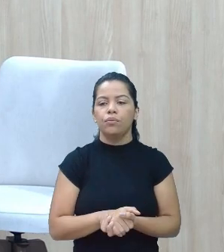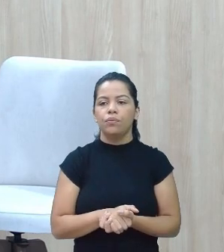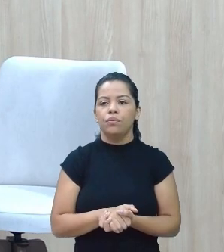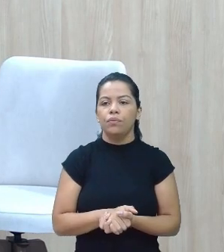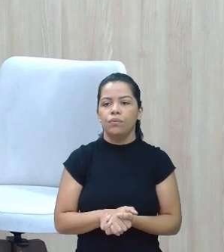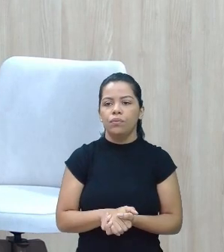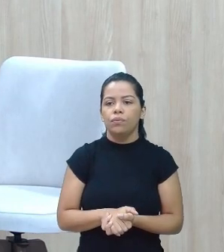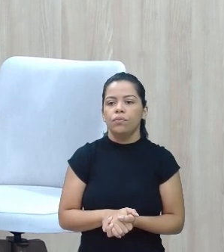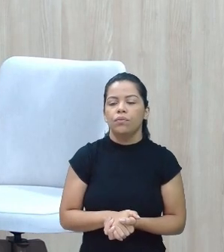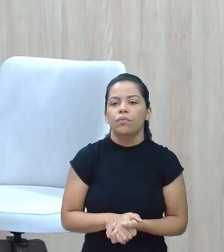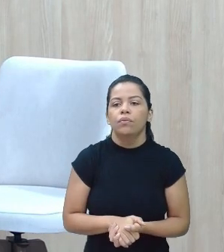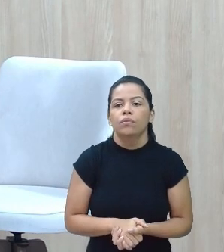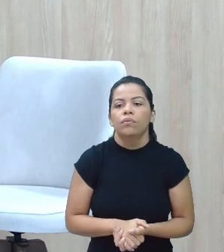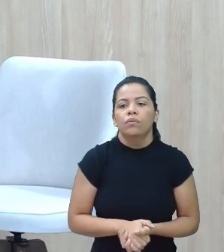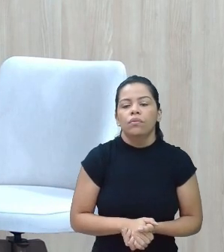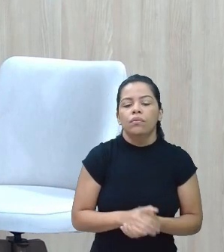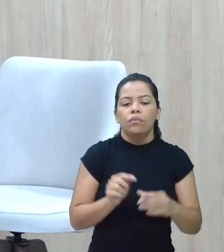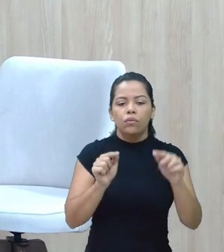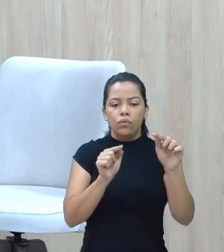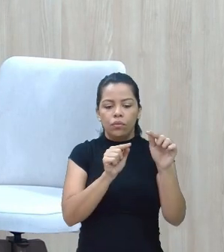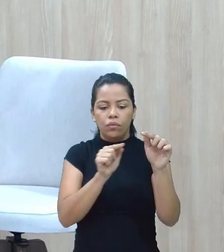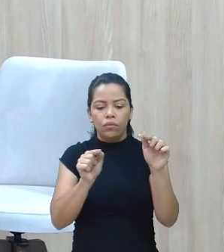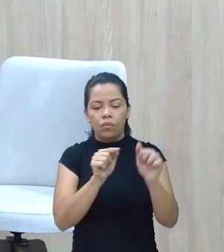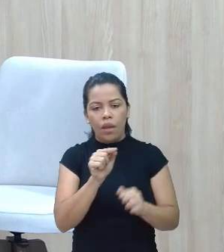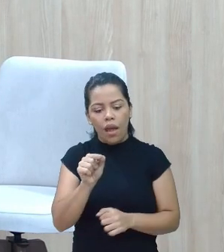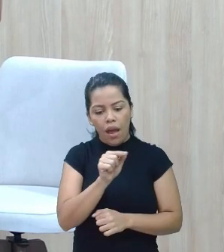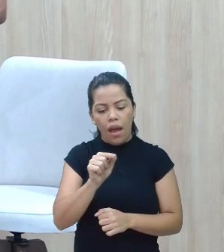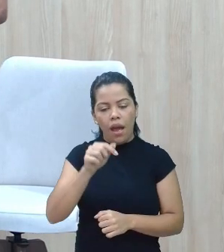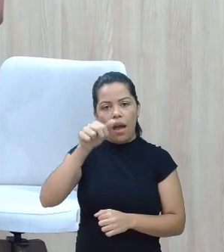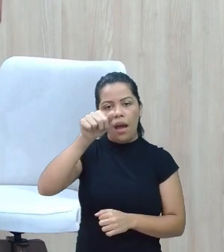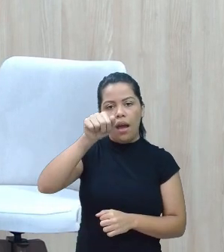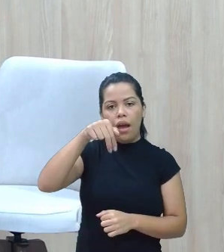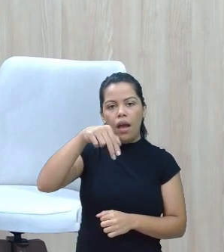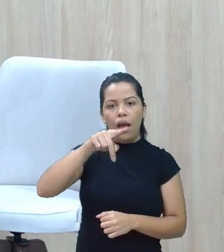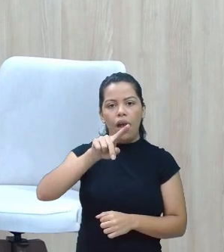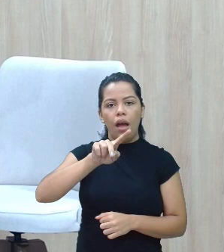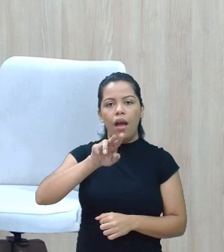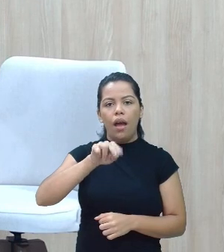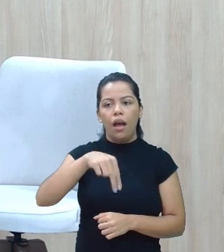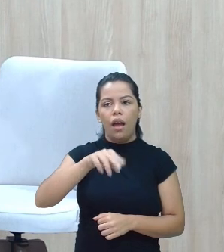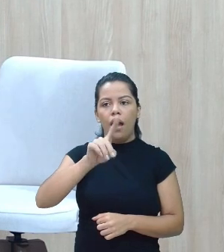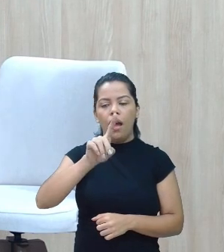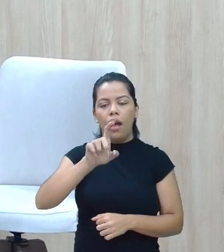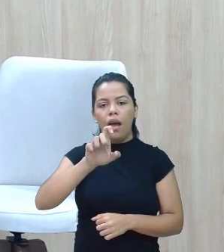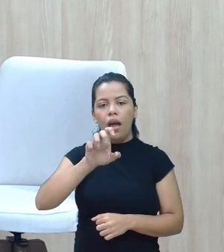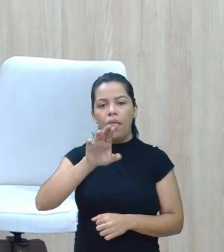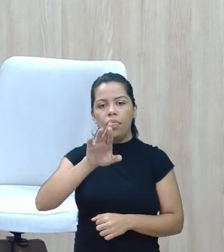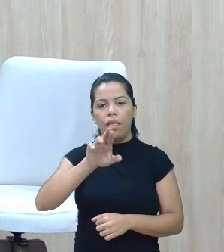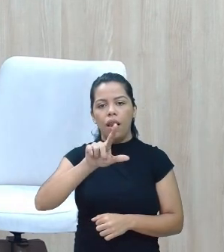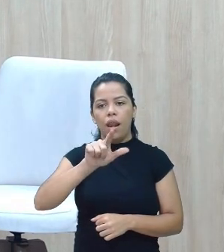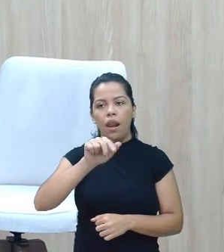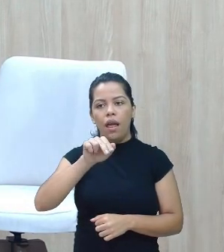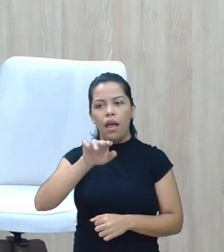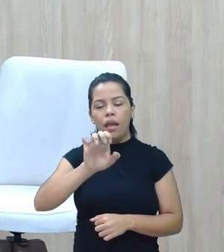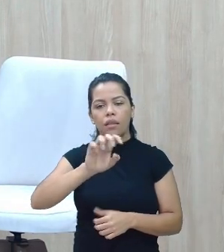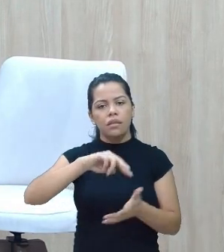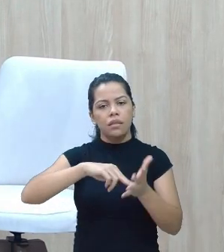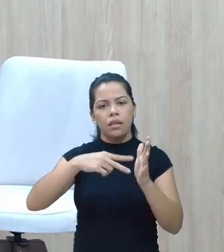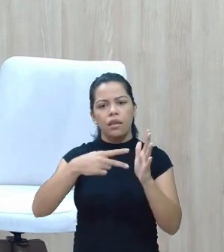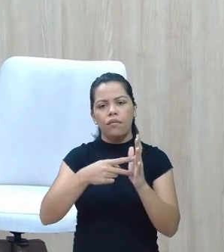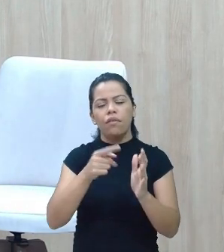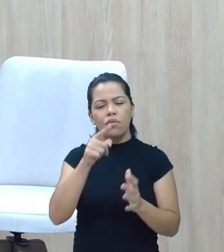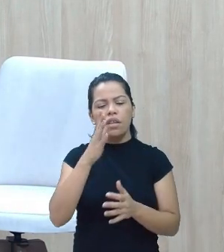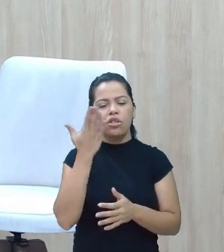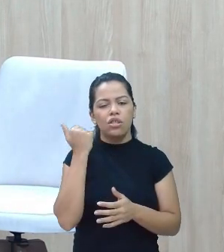Depois, ó, underline, que vocês já conhecem. E o dot, ponto em inglês, dot. Ou seja, se eu for dizer o e-mail do